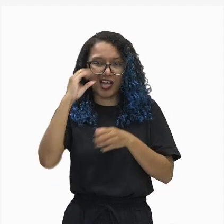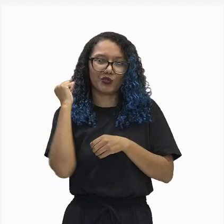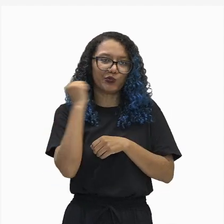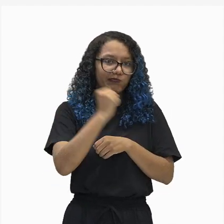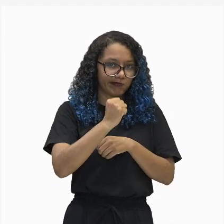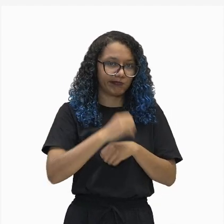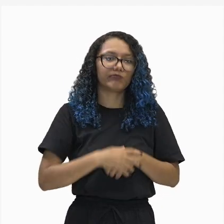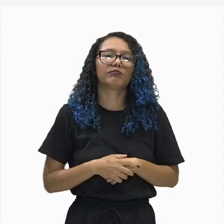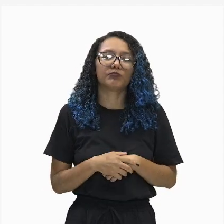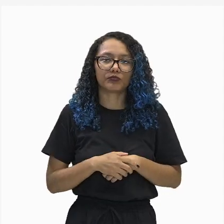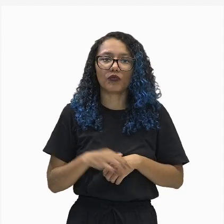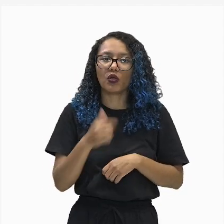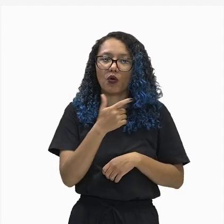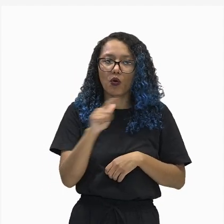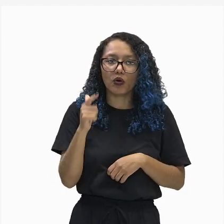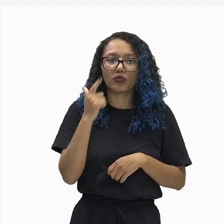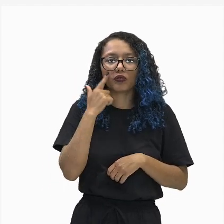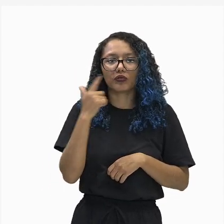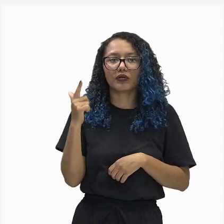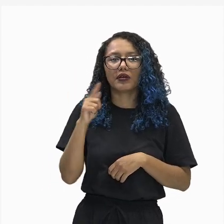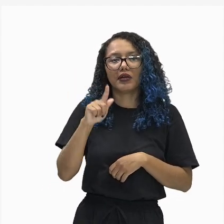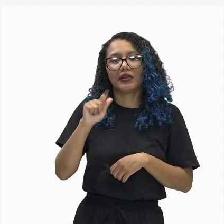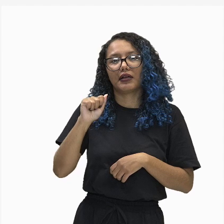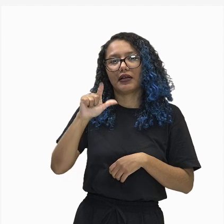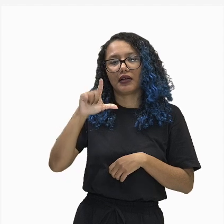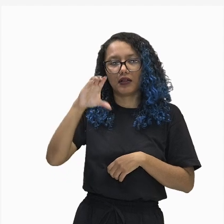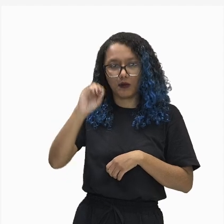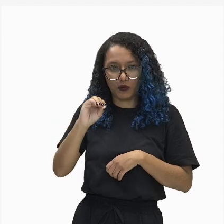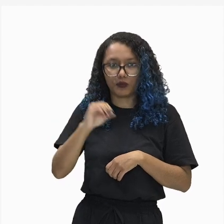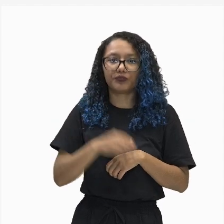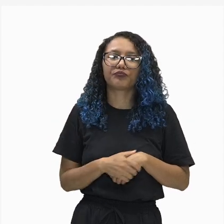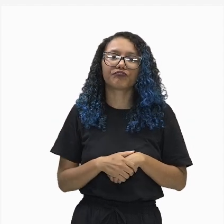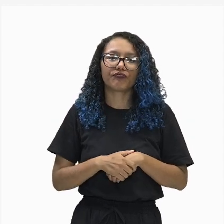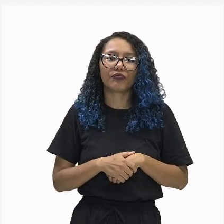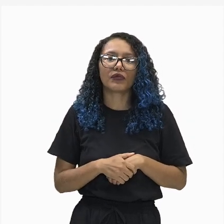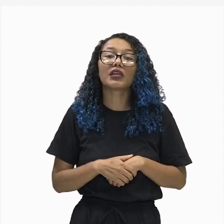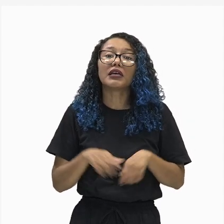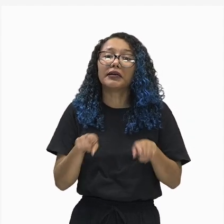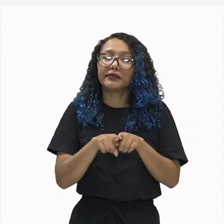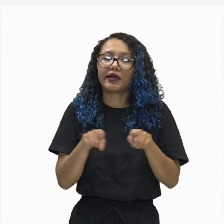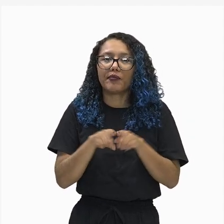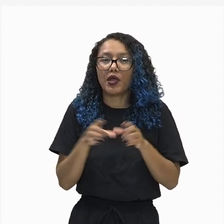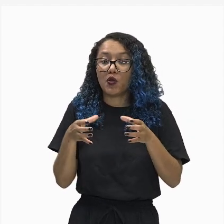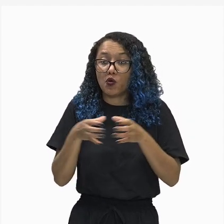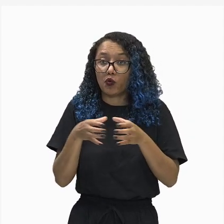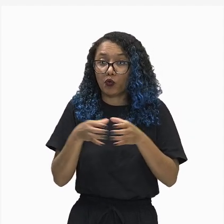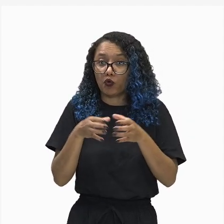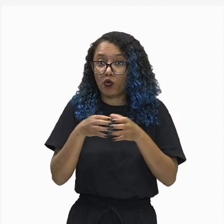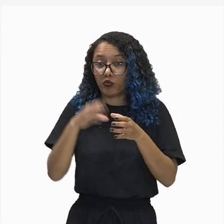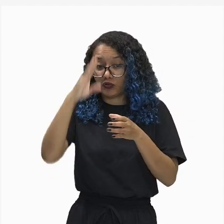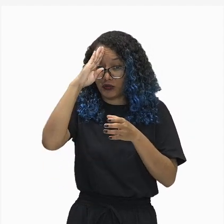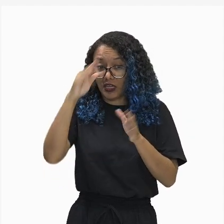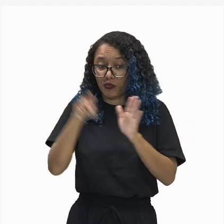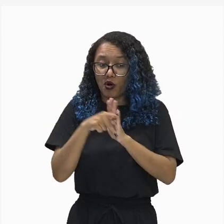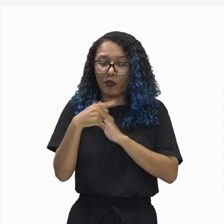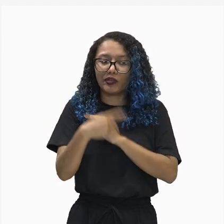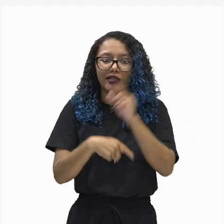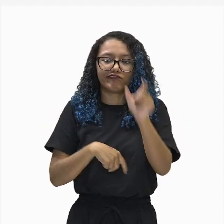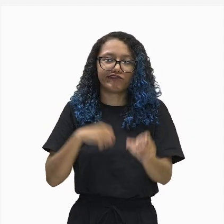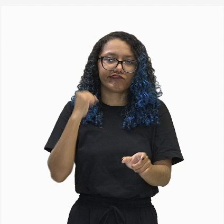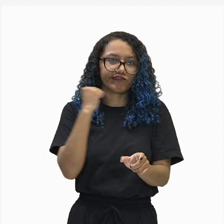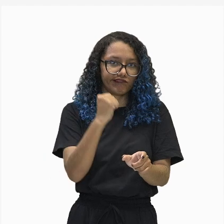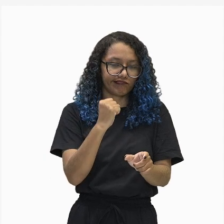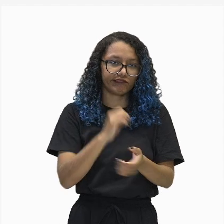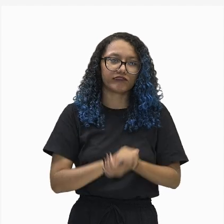então, o próximo, que é o Troboniano Galo, e ele foi assassinado por sua própria tropa. E temos também aí